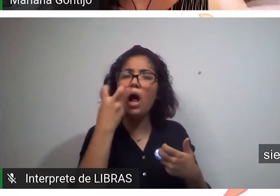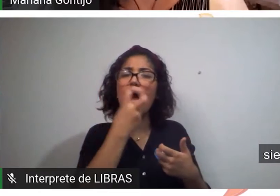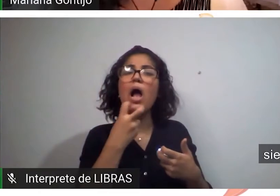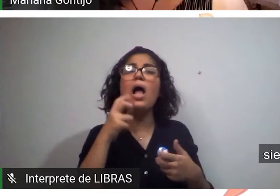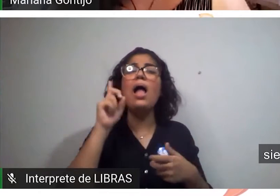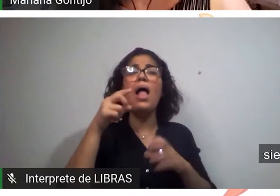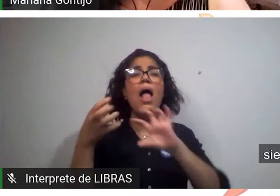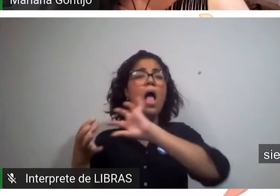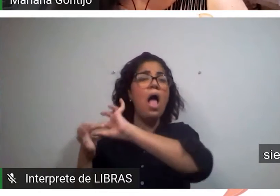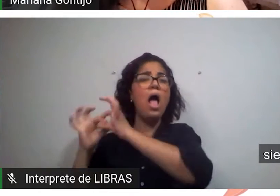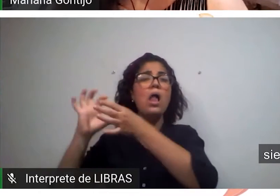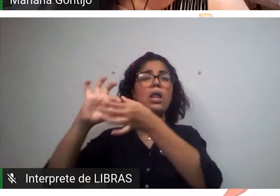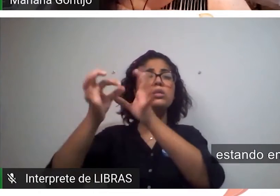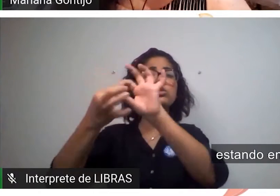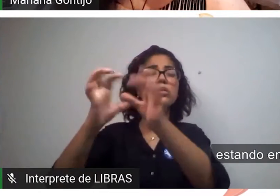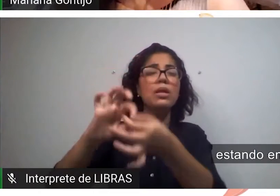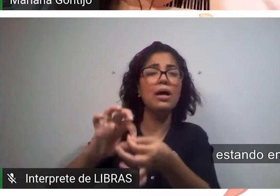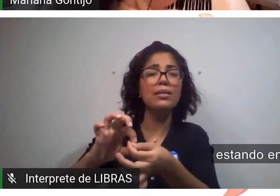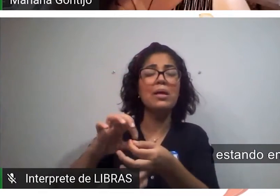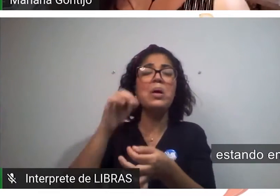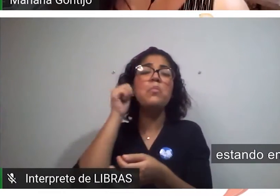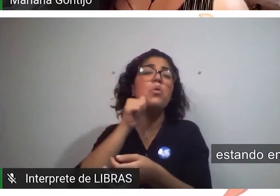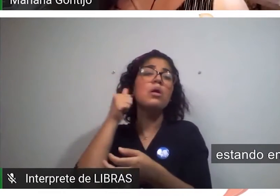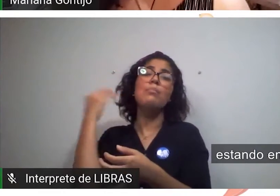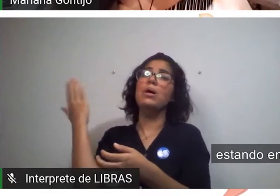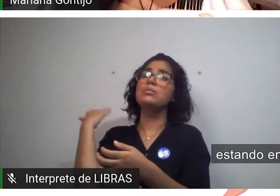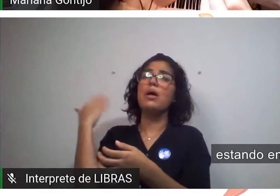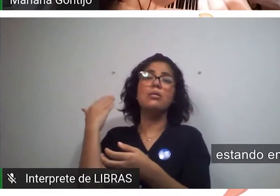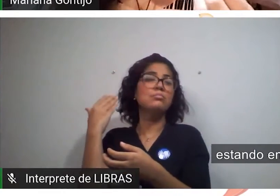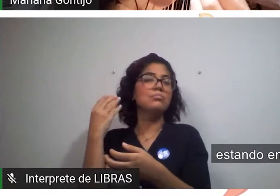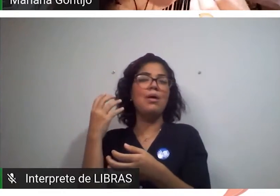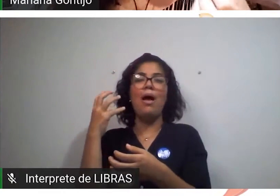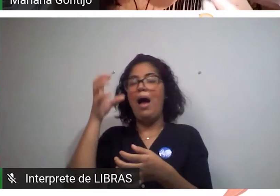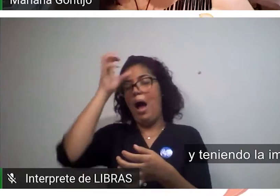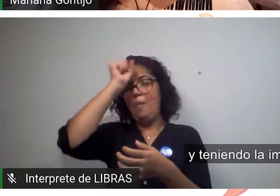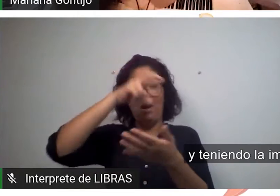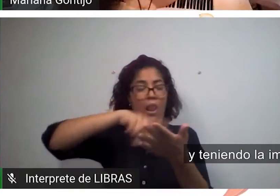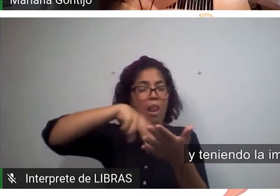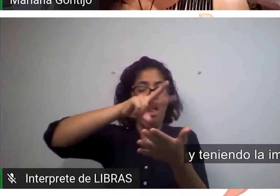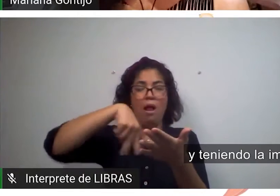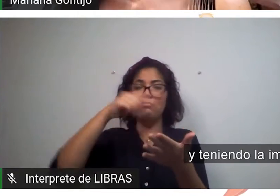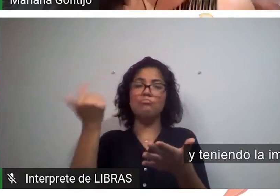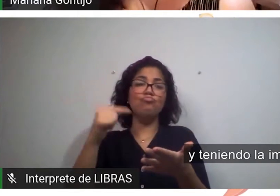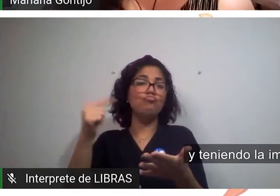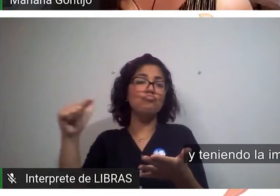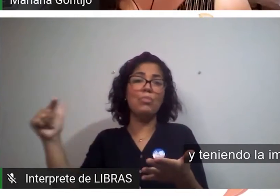enquanto analfabeta, enquanto numa situação de miserabilidade e de